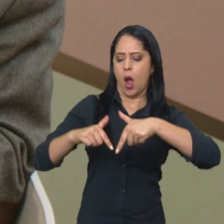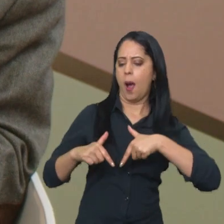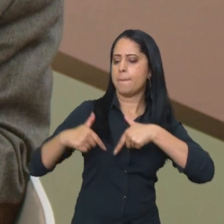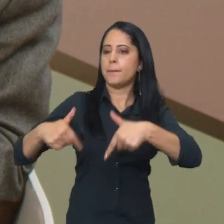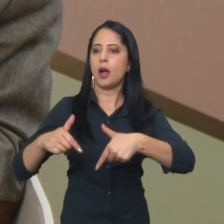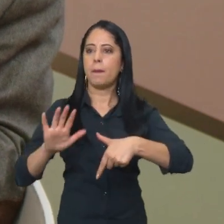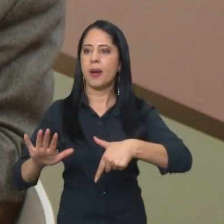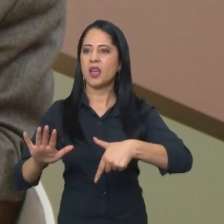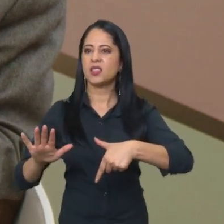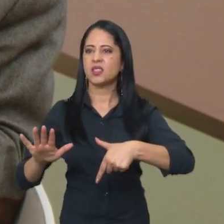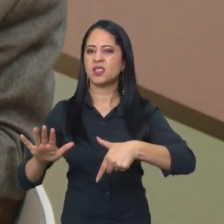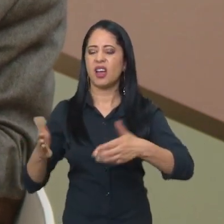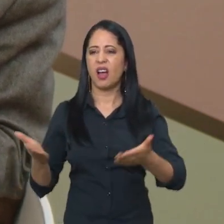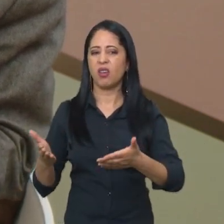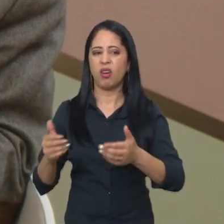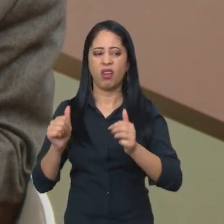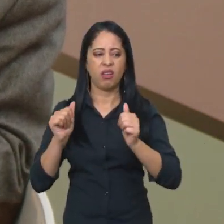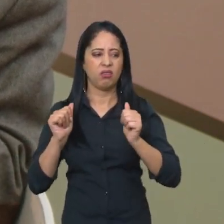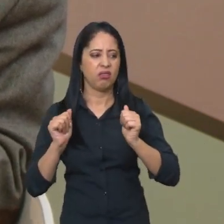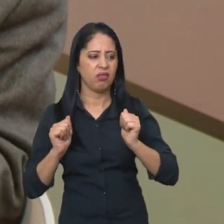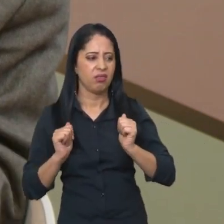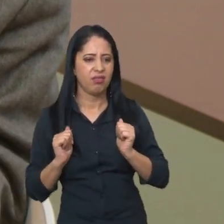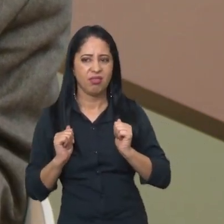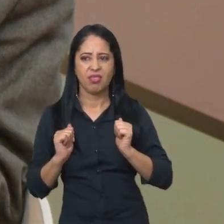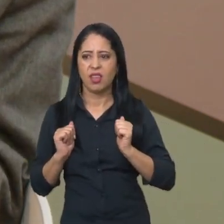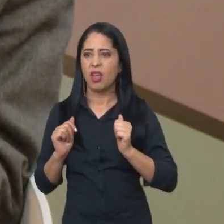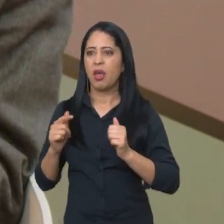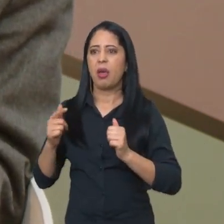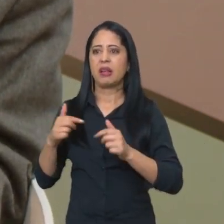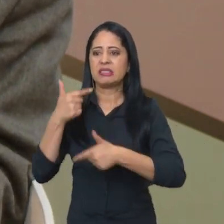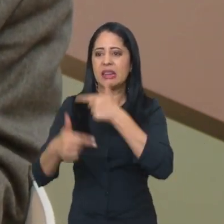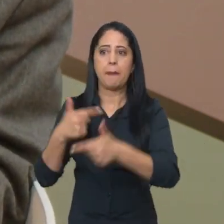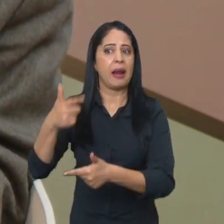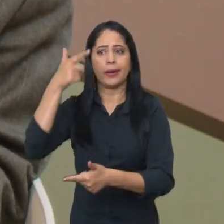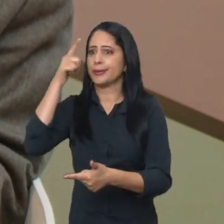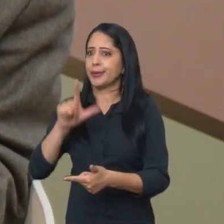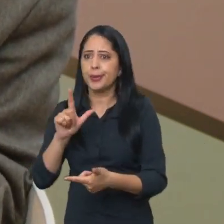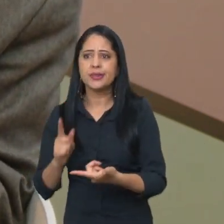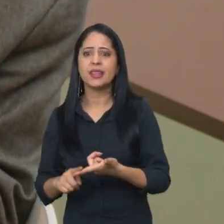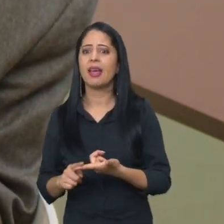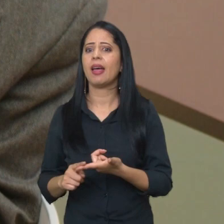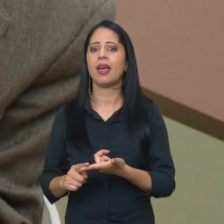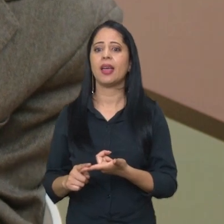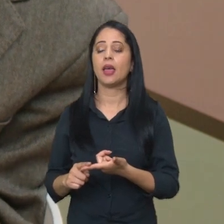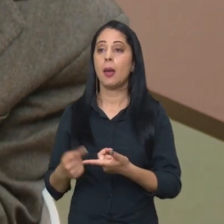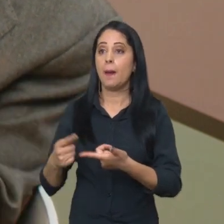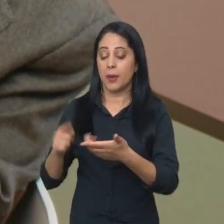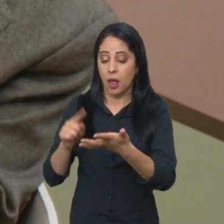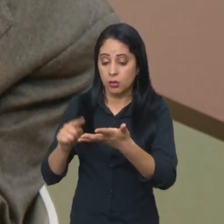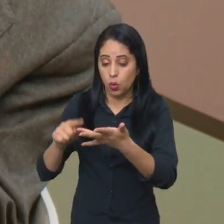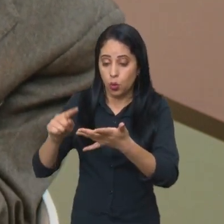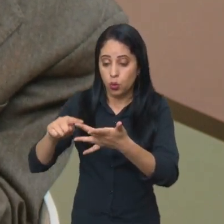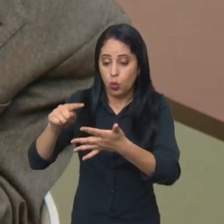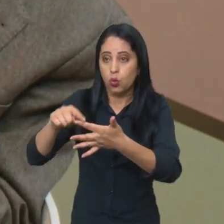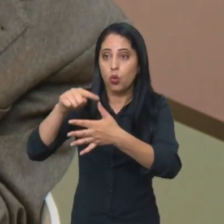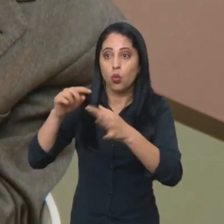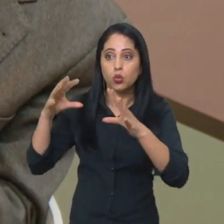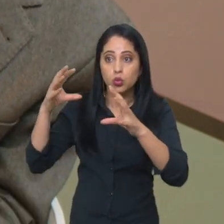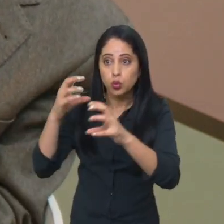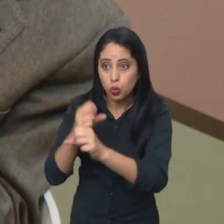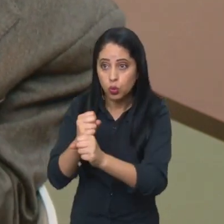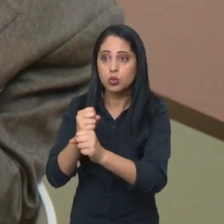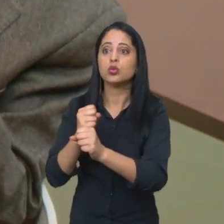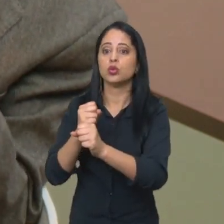a falhar em rotinas, em coisas do dia a dia. Não consegue mais trabalhar, porque vai tudo isso junto.